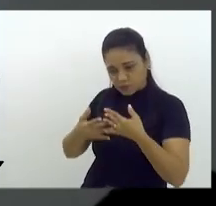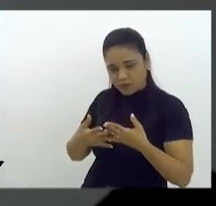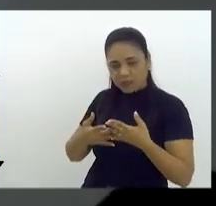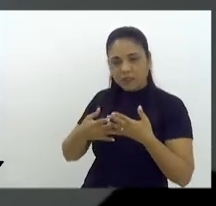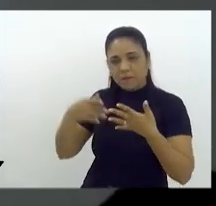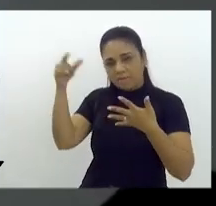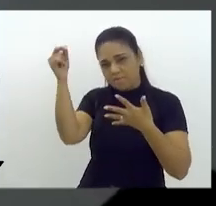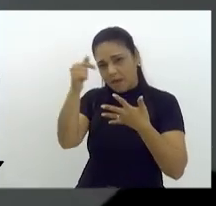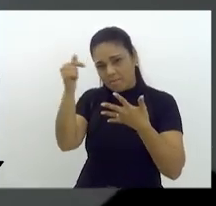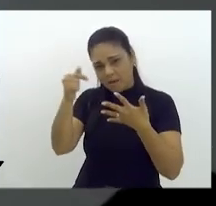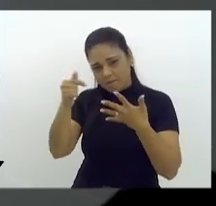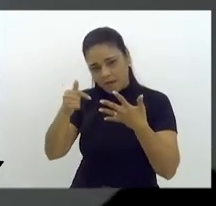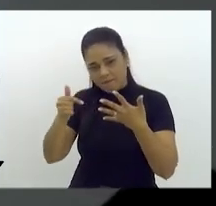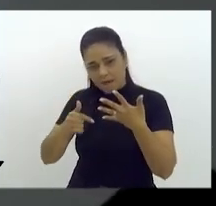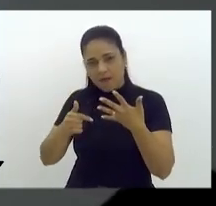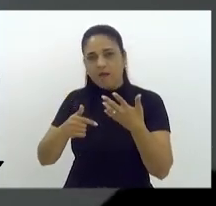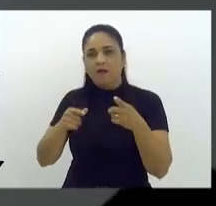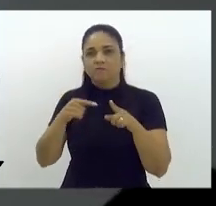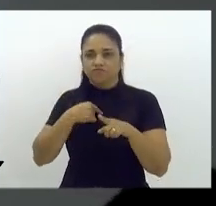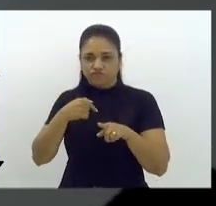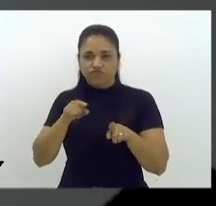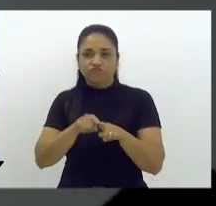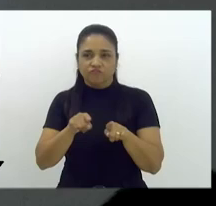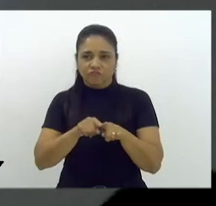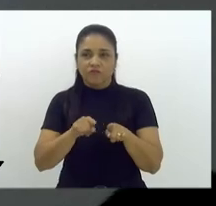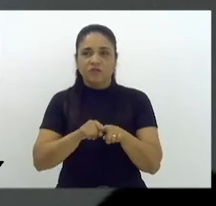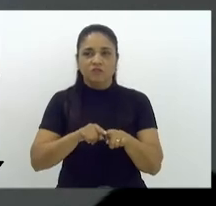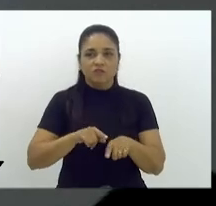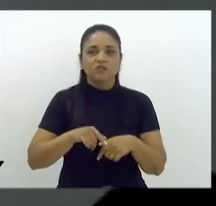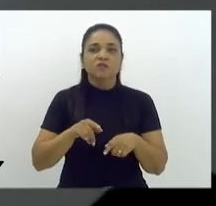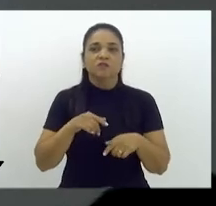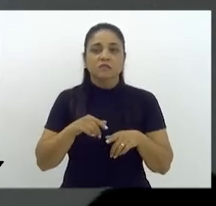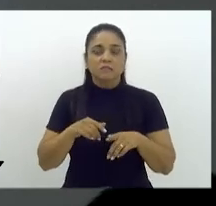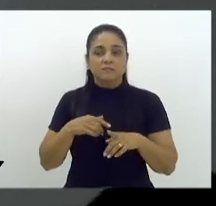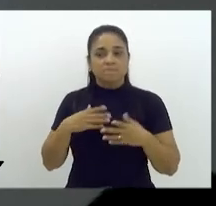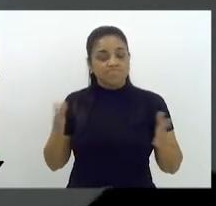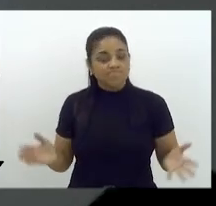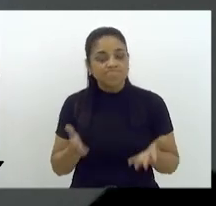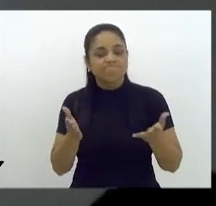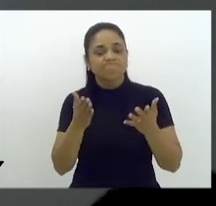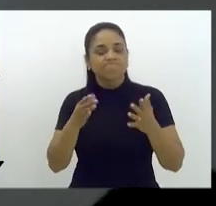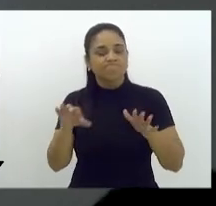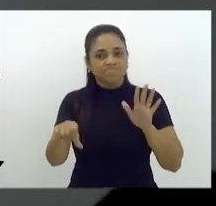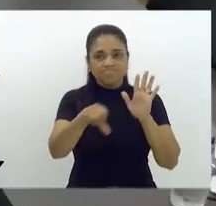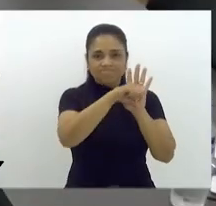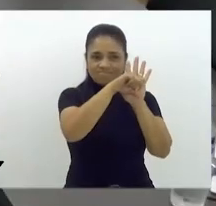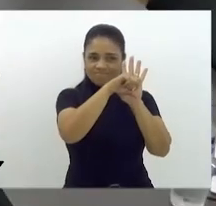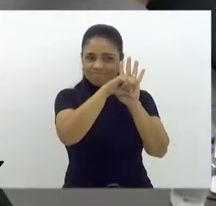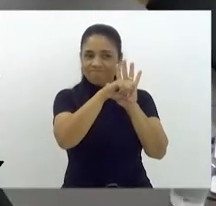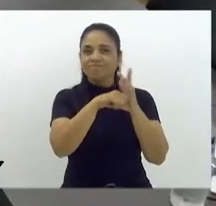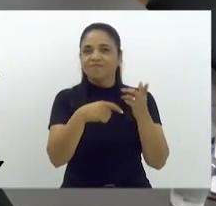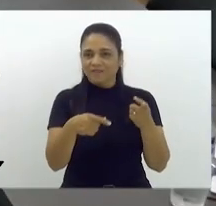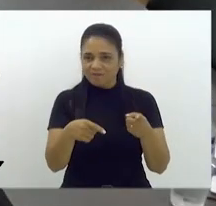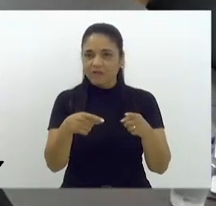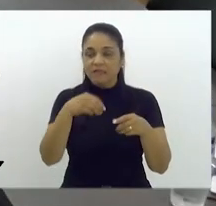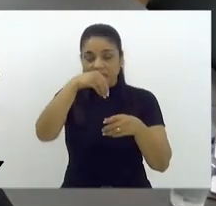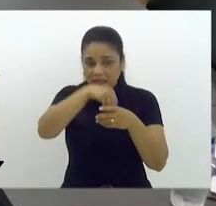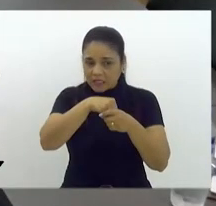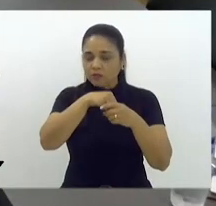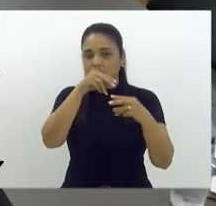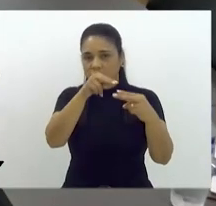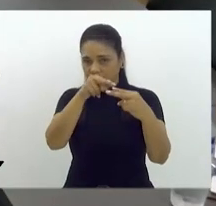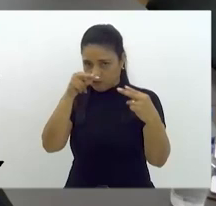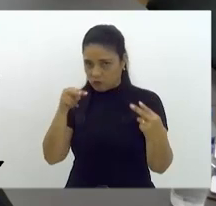né Pablo Isso é misoginia mesmo em citação ao Crime Apologia de crime isso deve estar acontecendo com